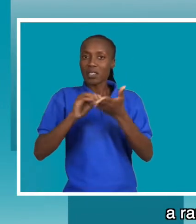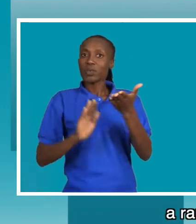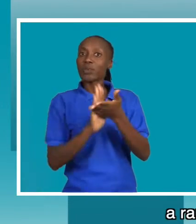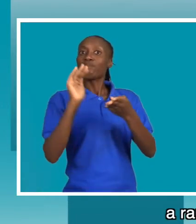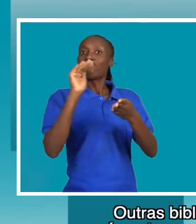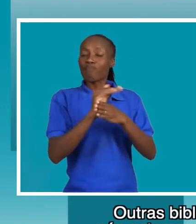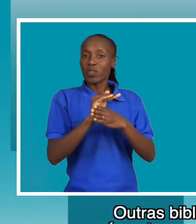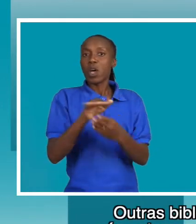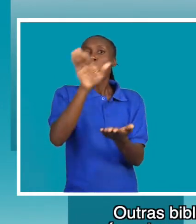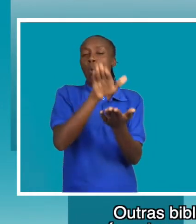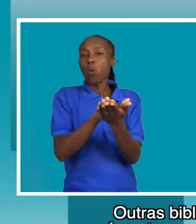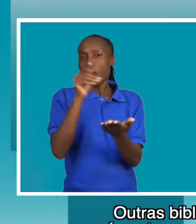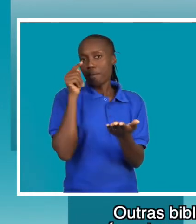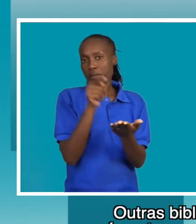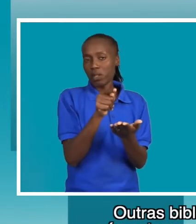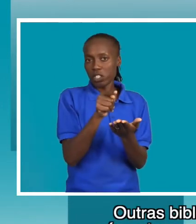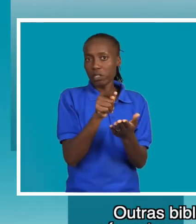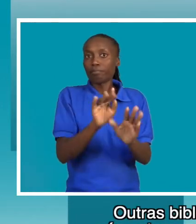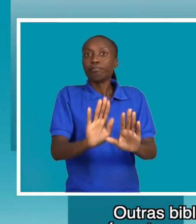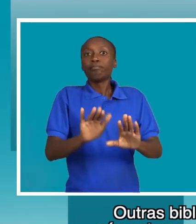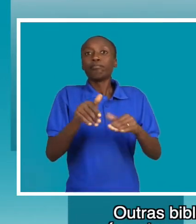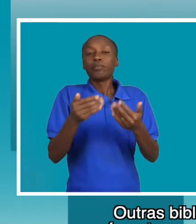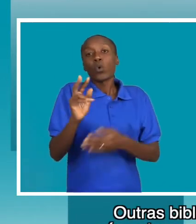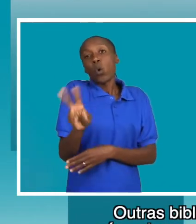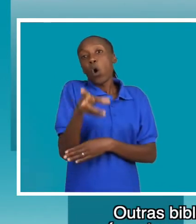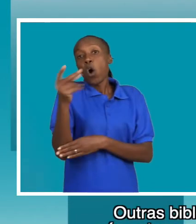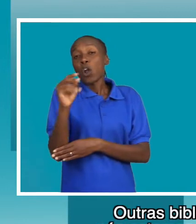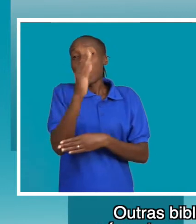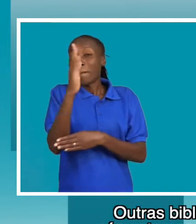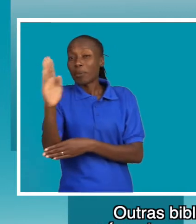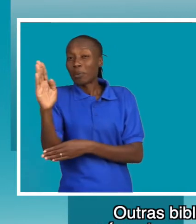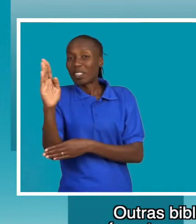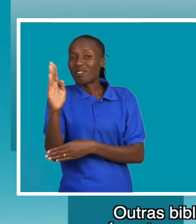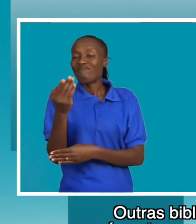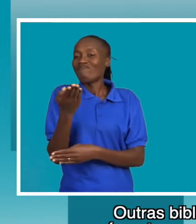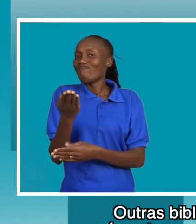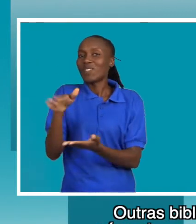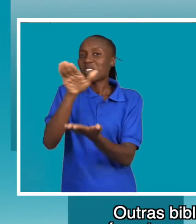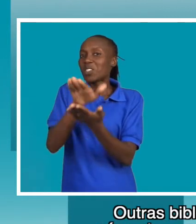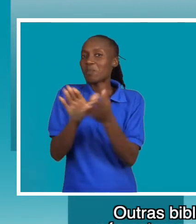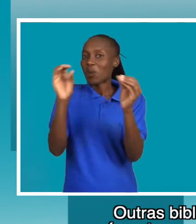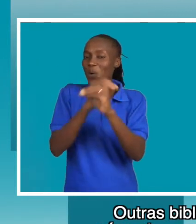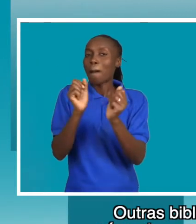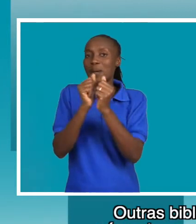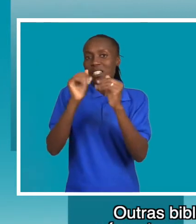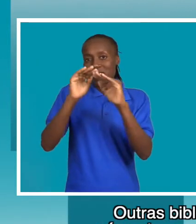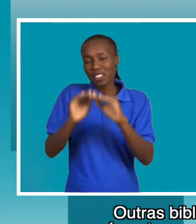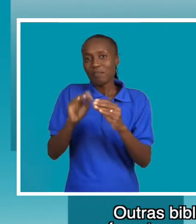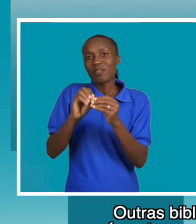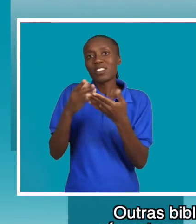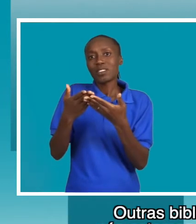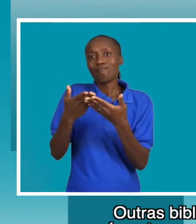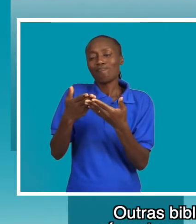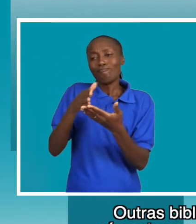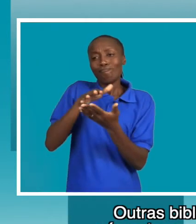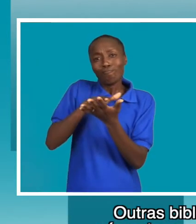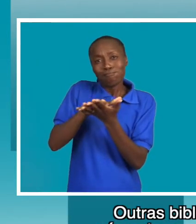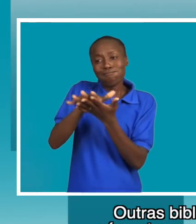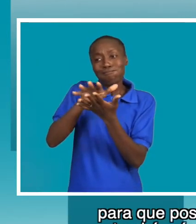edifício. As outras bibliotecas que não têm esses espaços não estamos a conciliar a fazer uma